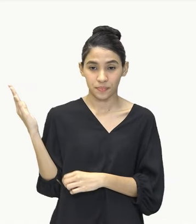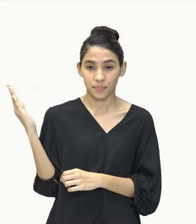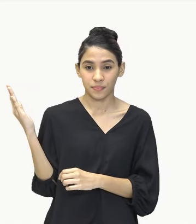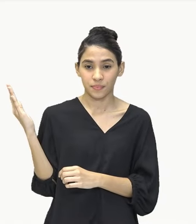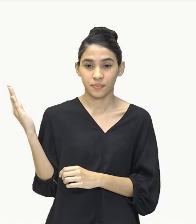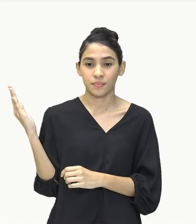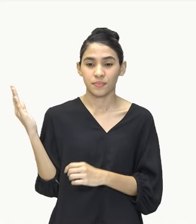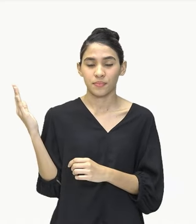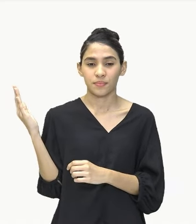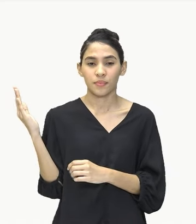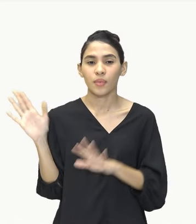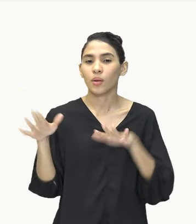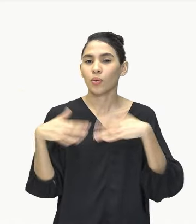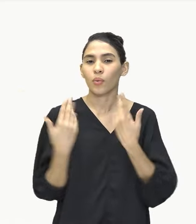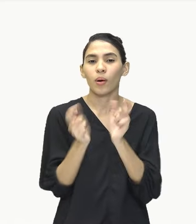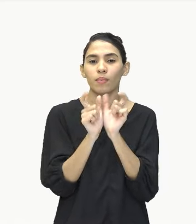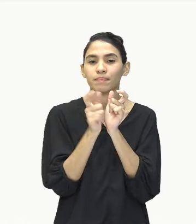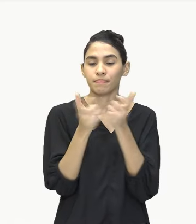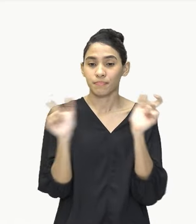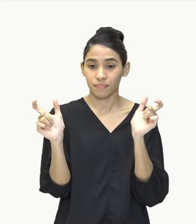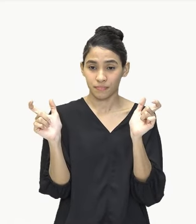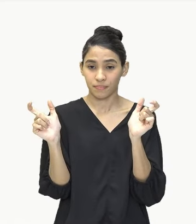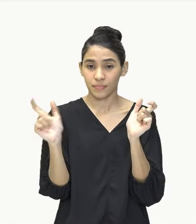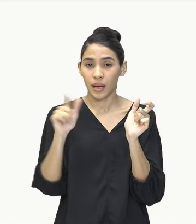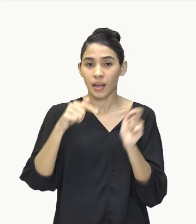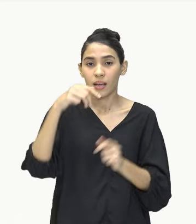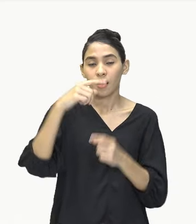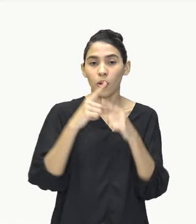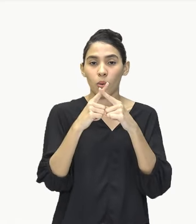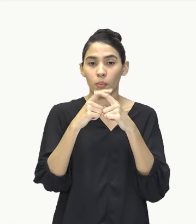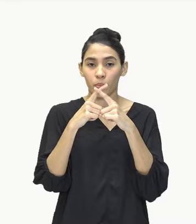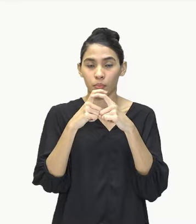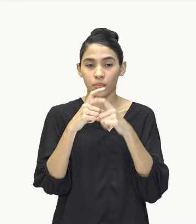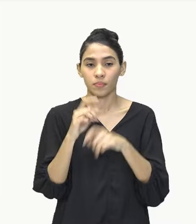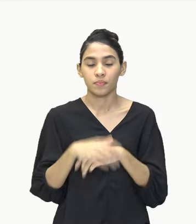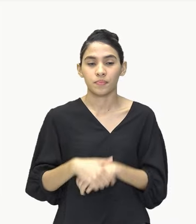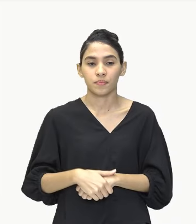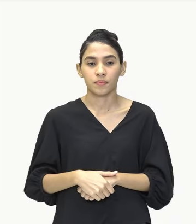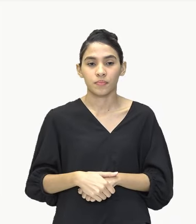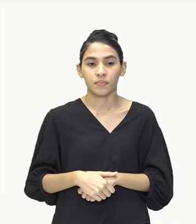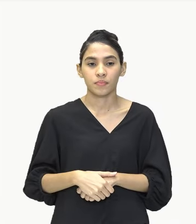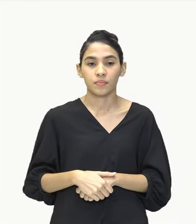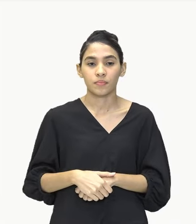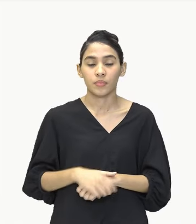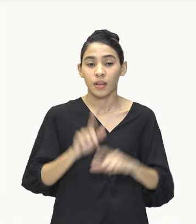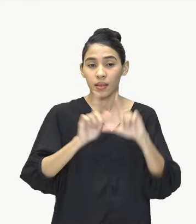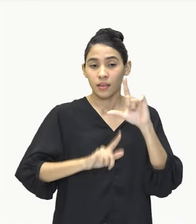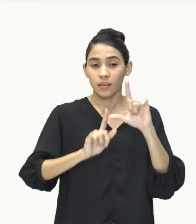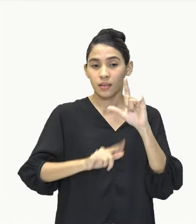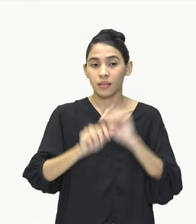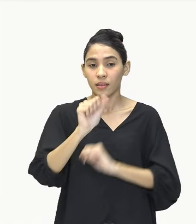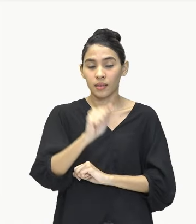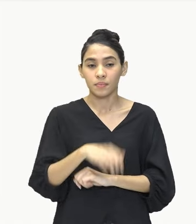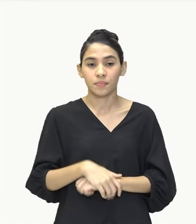Qual das expressões é um monômio? Aí vai ter aqui a letra A,